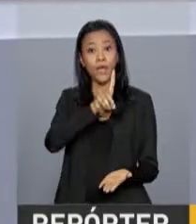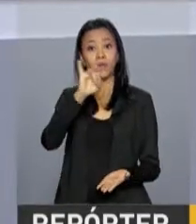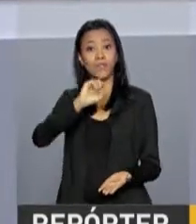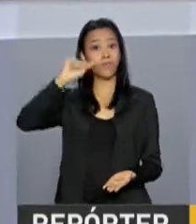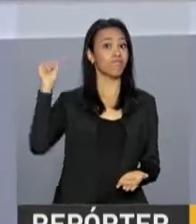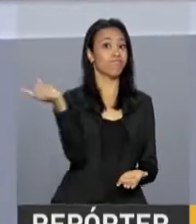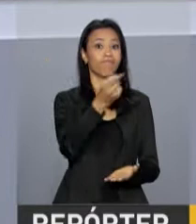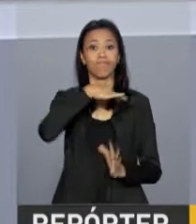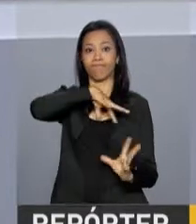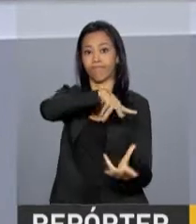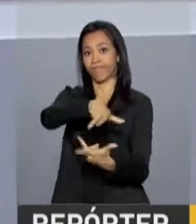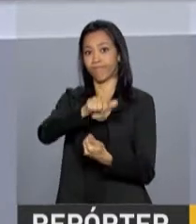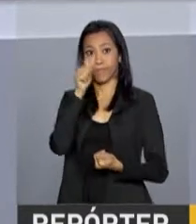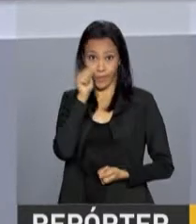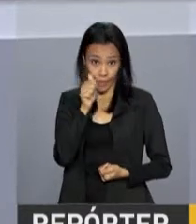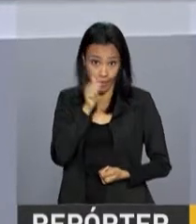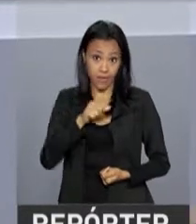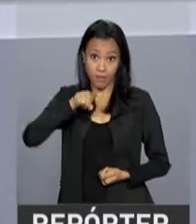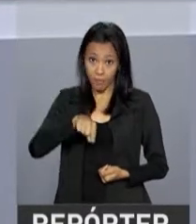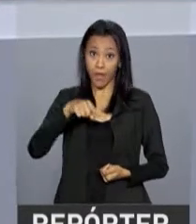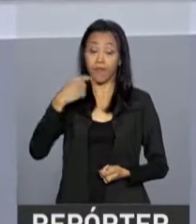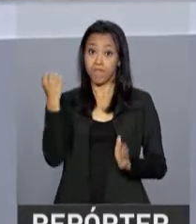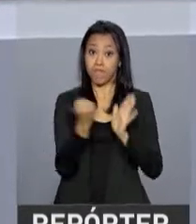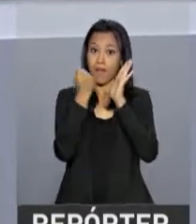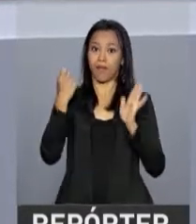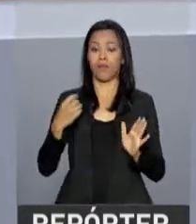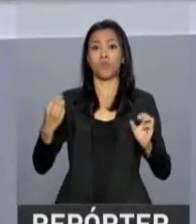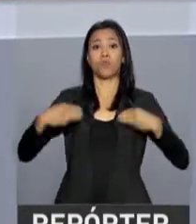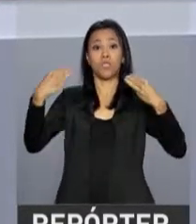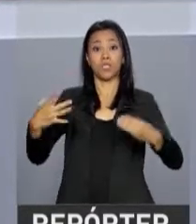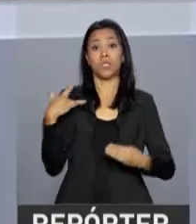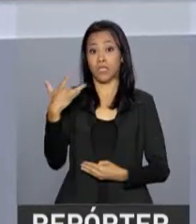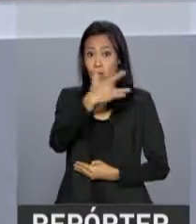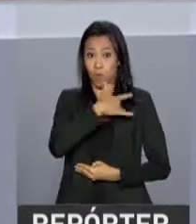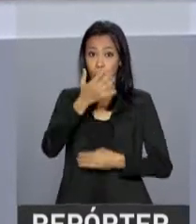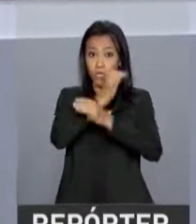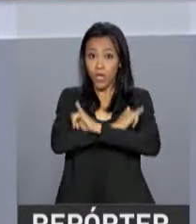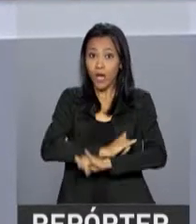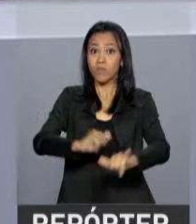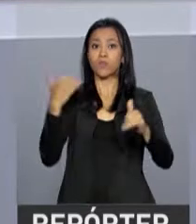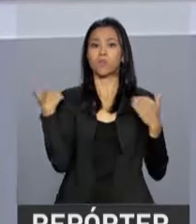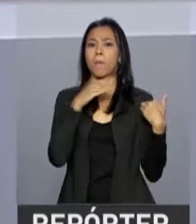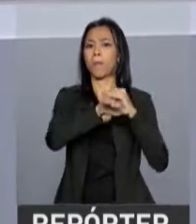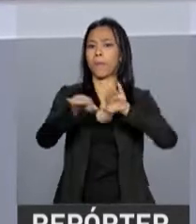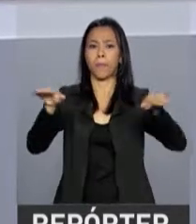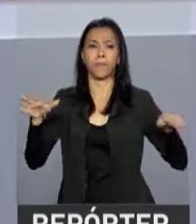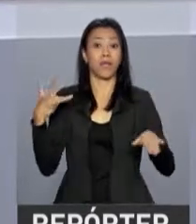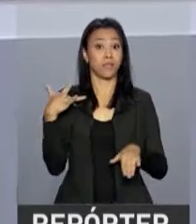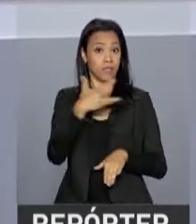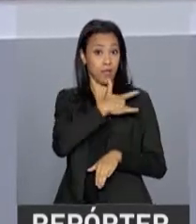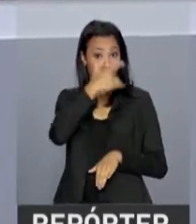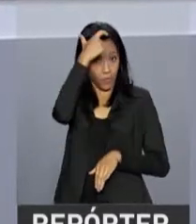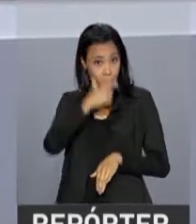da mulher para marcar a data o ministério da saúde lançou a semana de mobilização pela saúde das mulheres ela deve